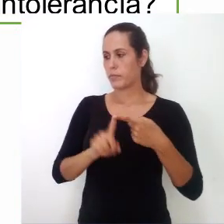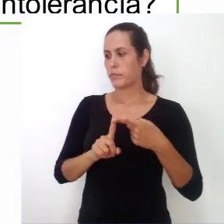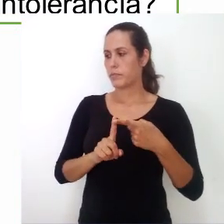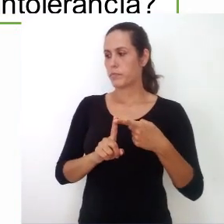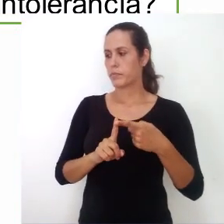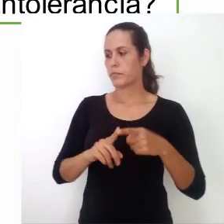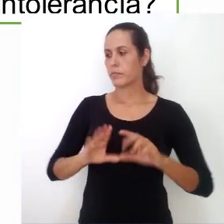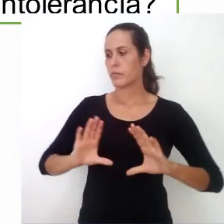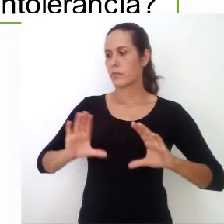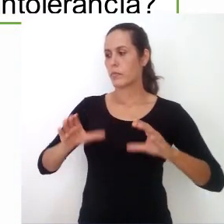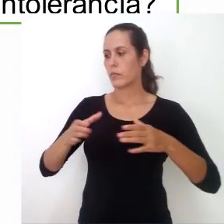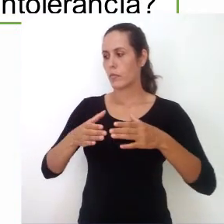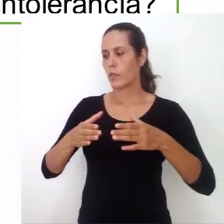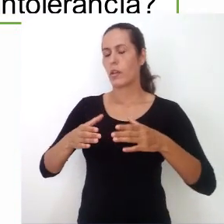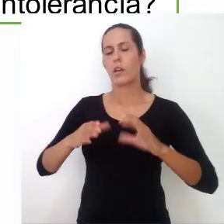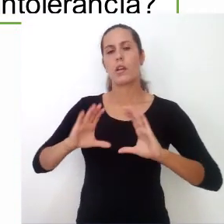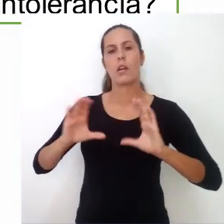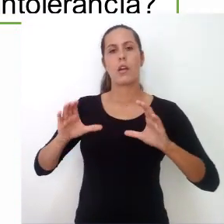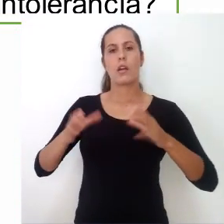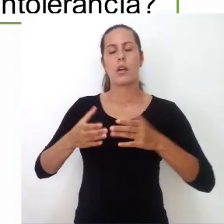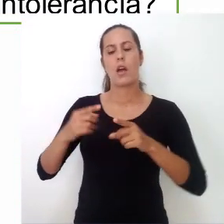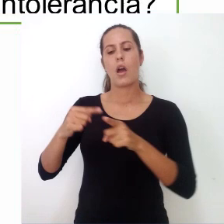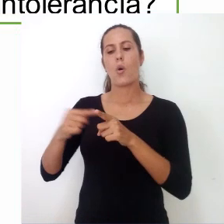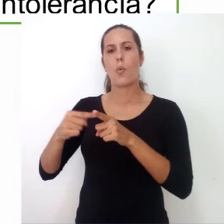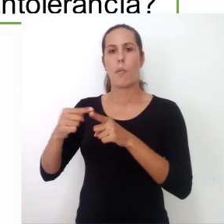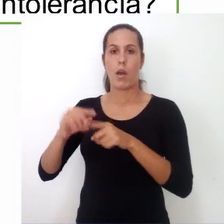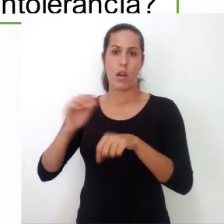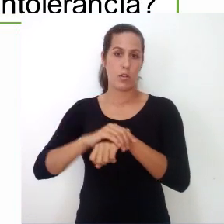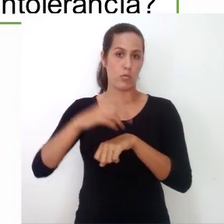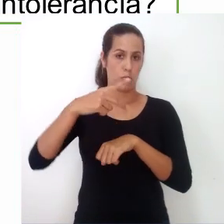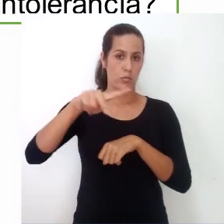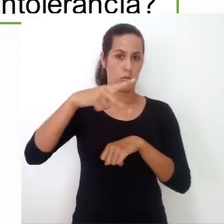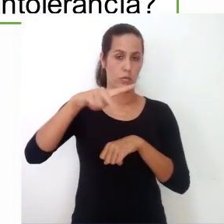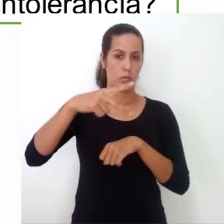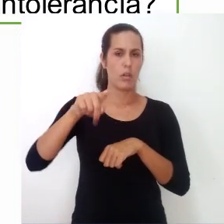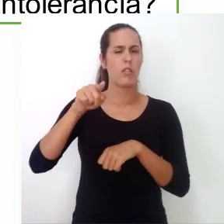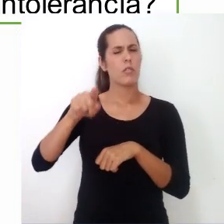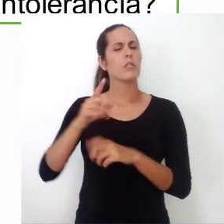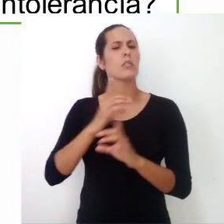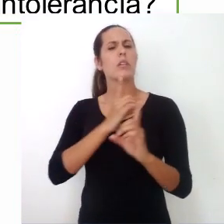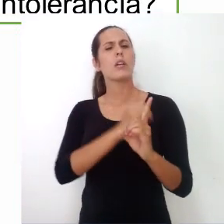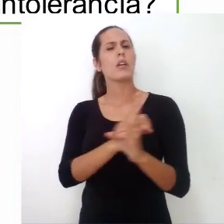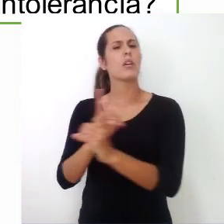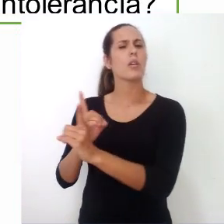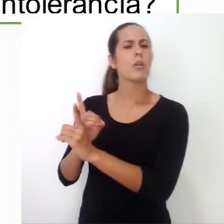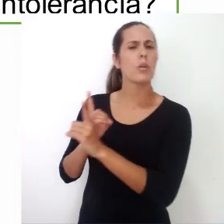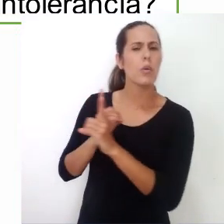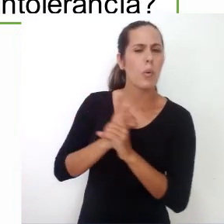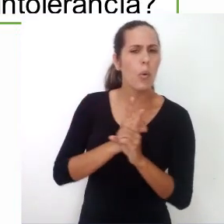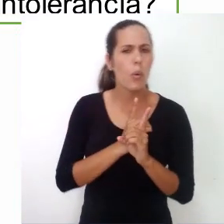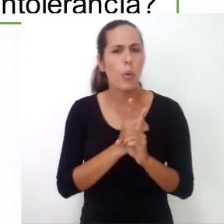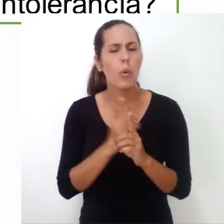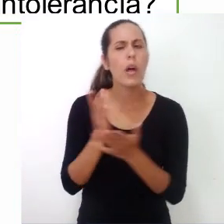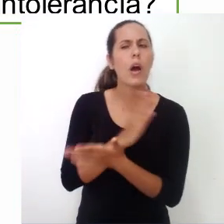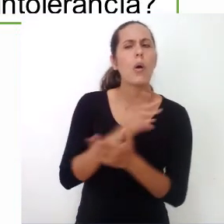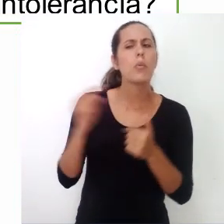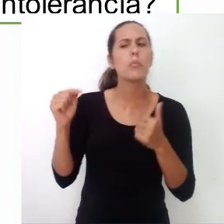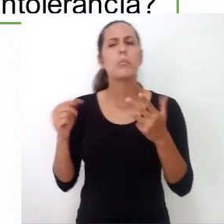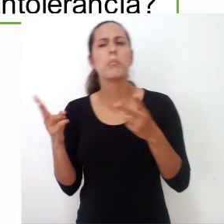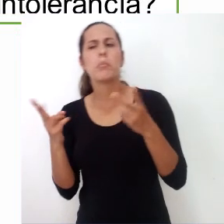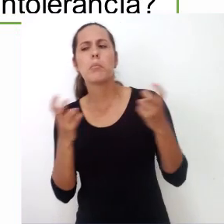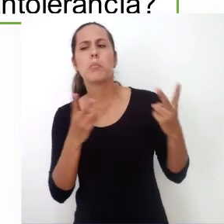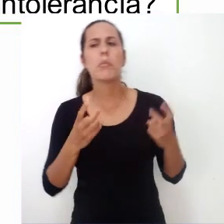perguntas. Em sua comunidade, sim, na comunidade em que você mora, em sua comunidade, você encontra sinais de falta